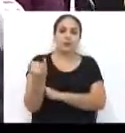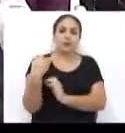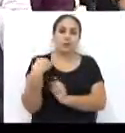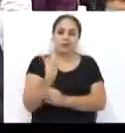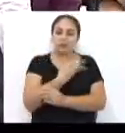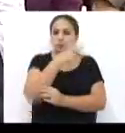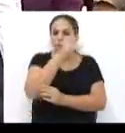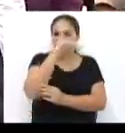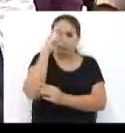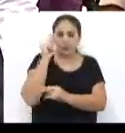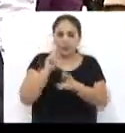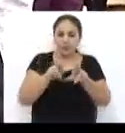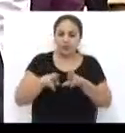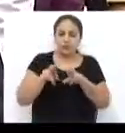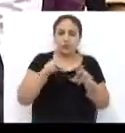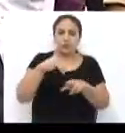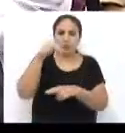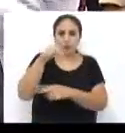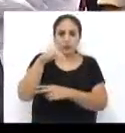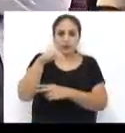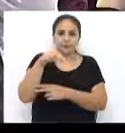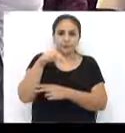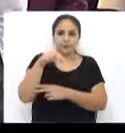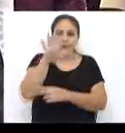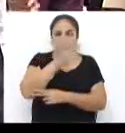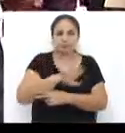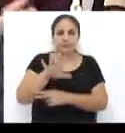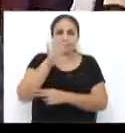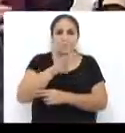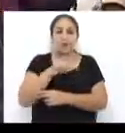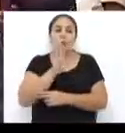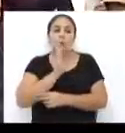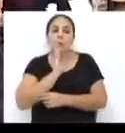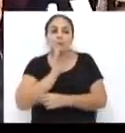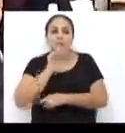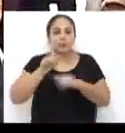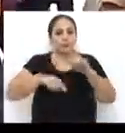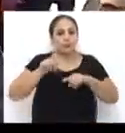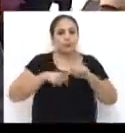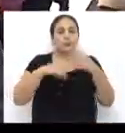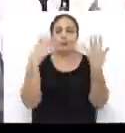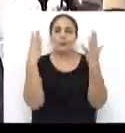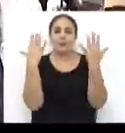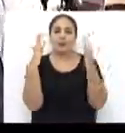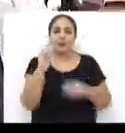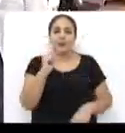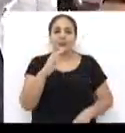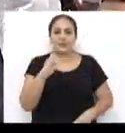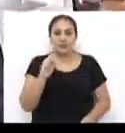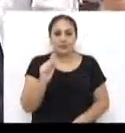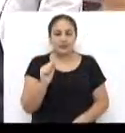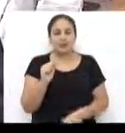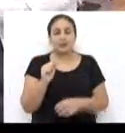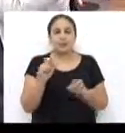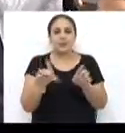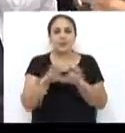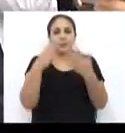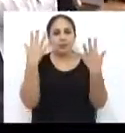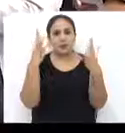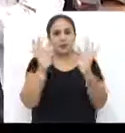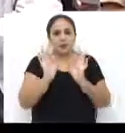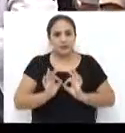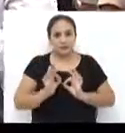oportunizar aos nossos munícipes, a toda a região norte do Planalto Médio, conhecer, né, seus produtos. Está de parabéns à CISA,